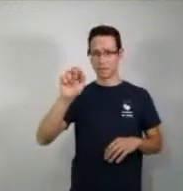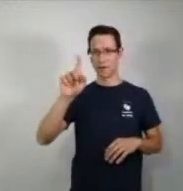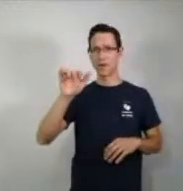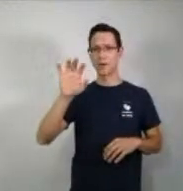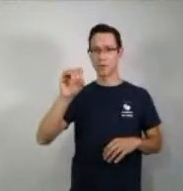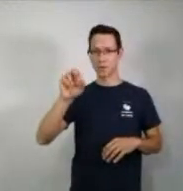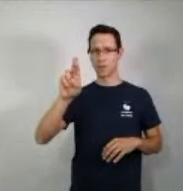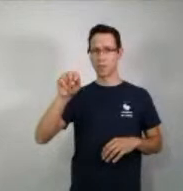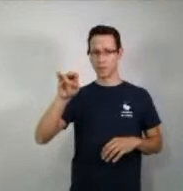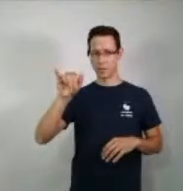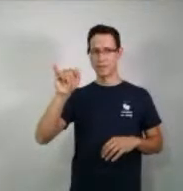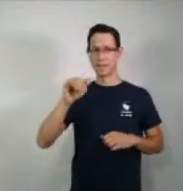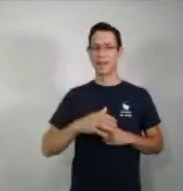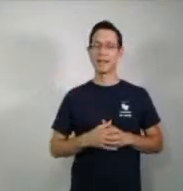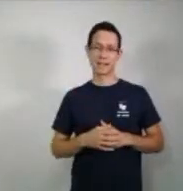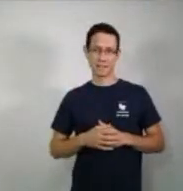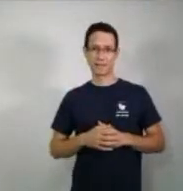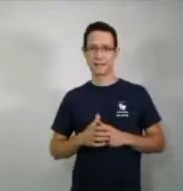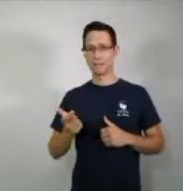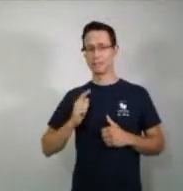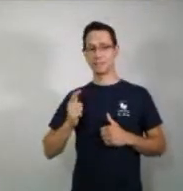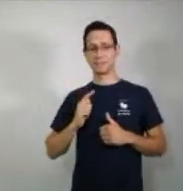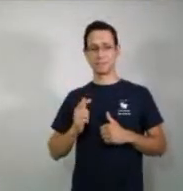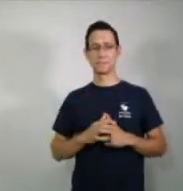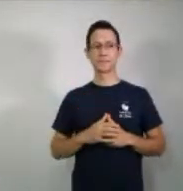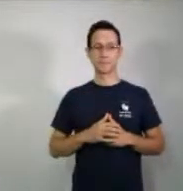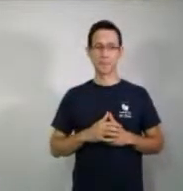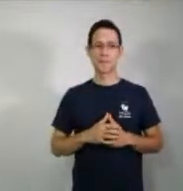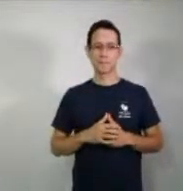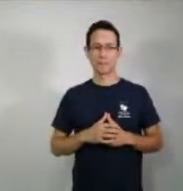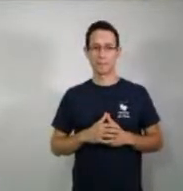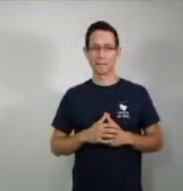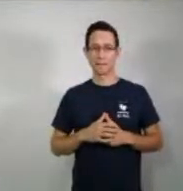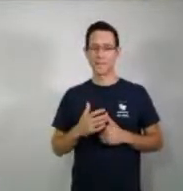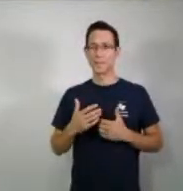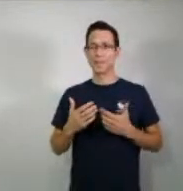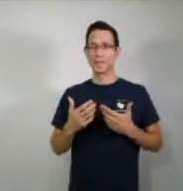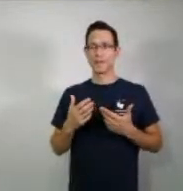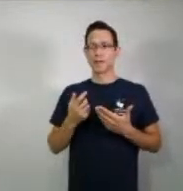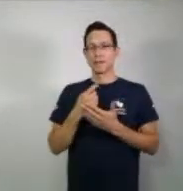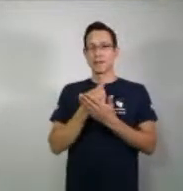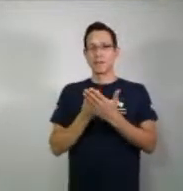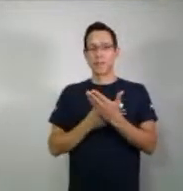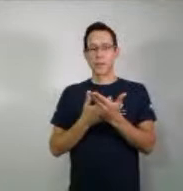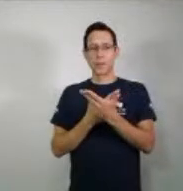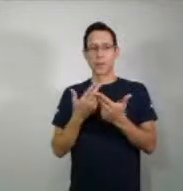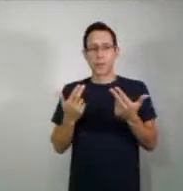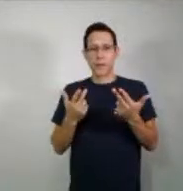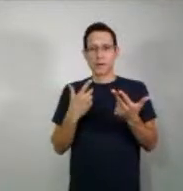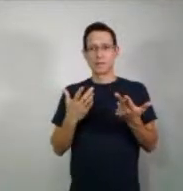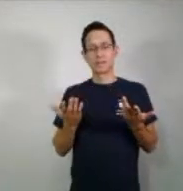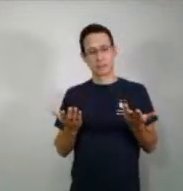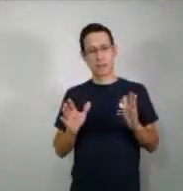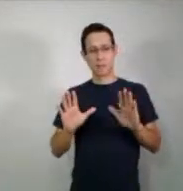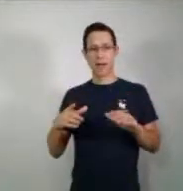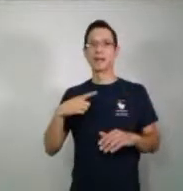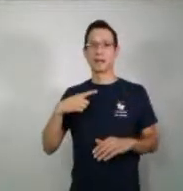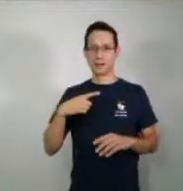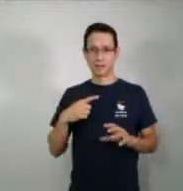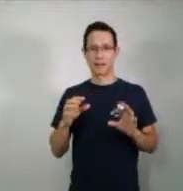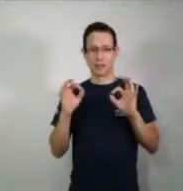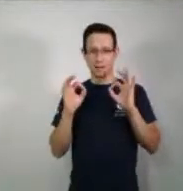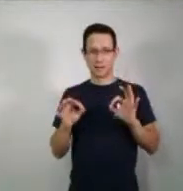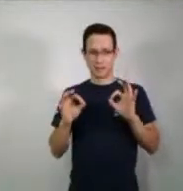E eu ensaio a fazer umas, né, organizar as correspondências, coisas que depois ele não termina, mas ele tem realmente